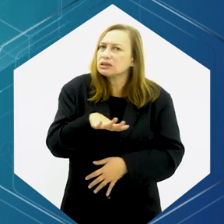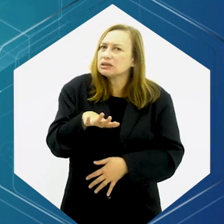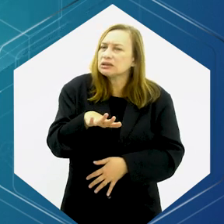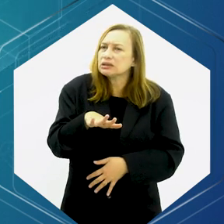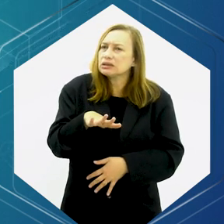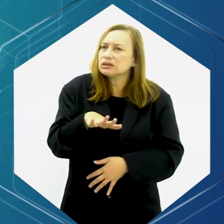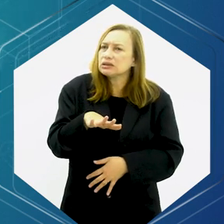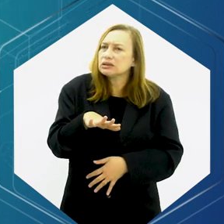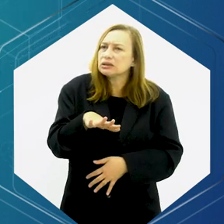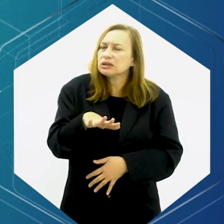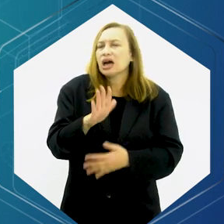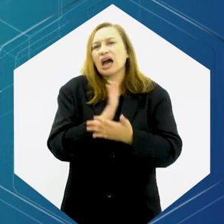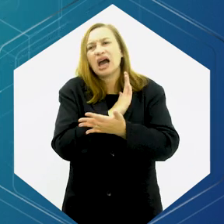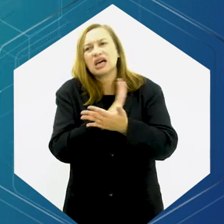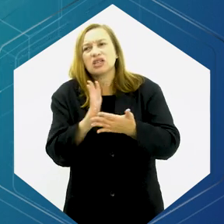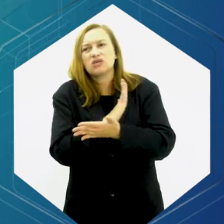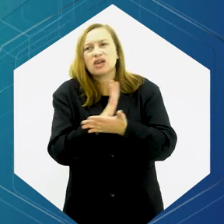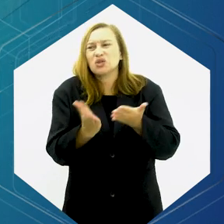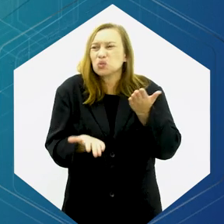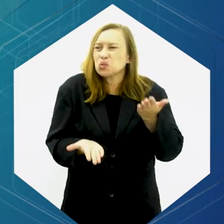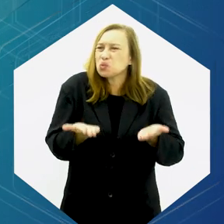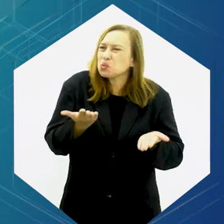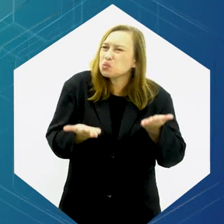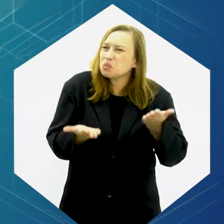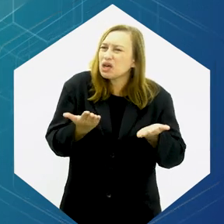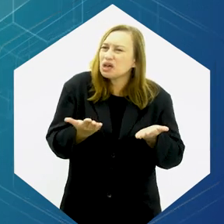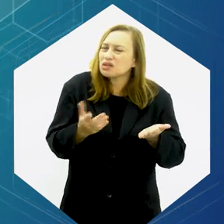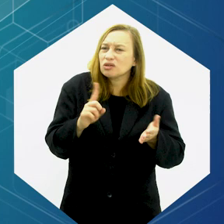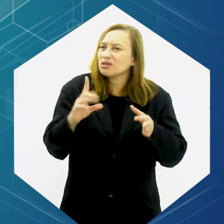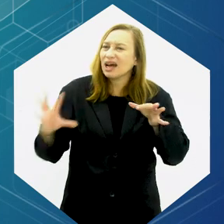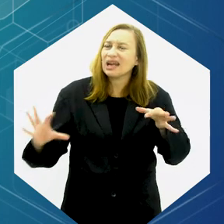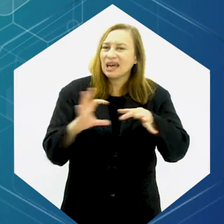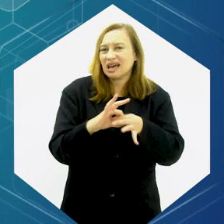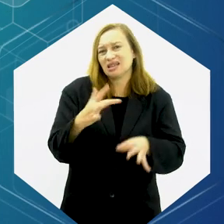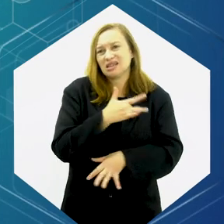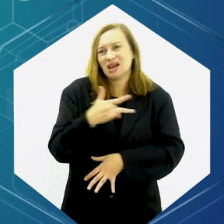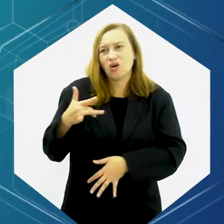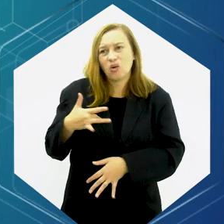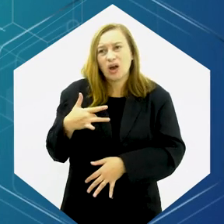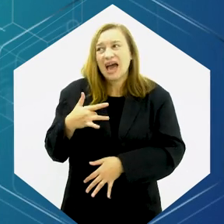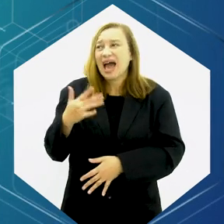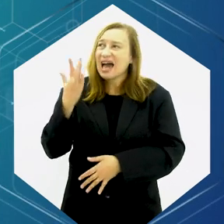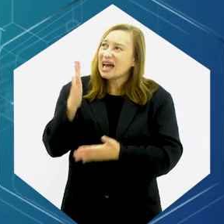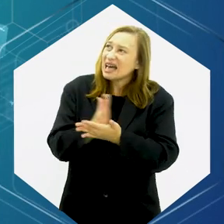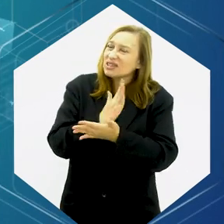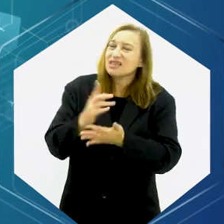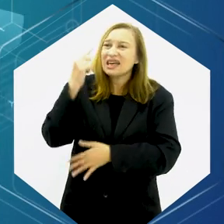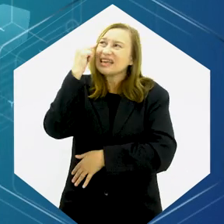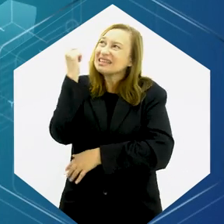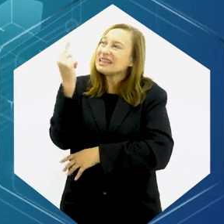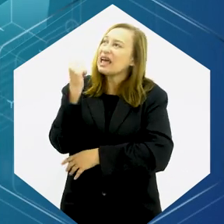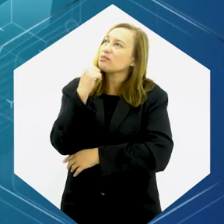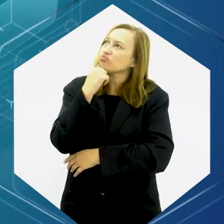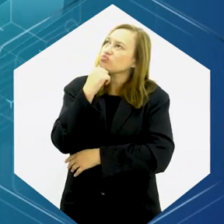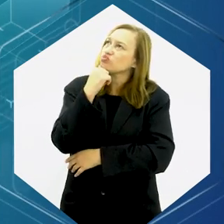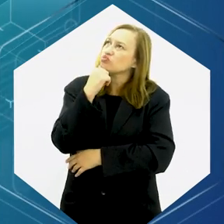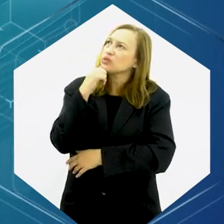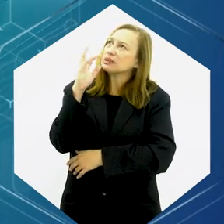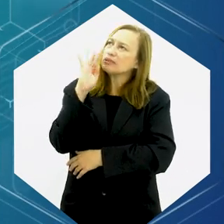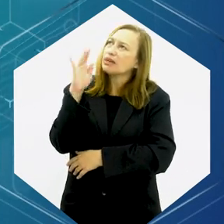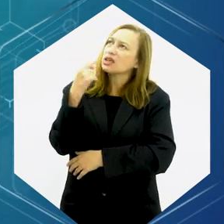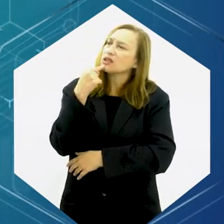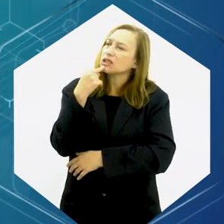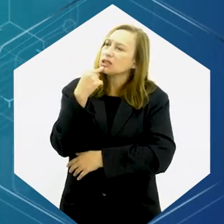Eh se eh que às vezes o peso não está relacionado com saúde que às vezes você tem essa ideia né essa